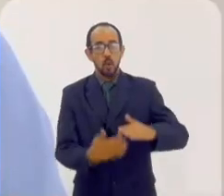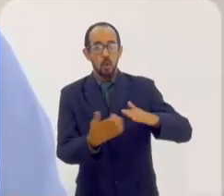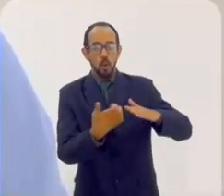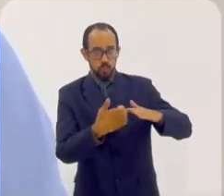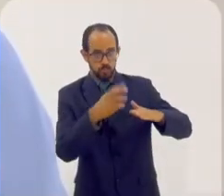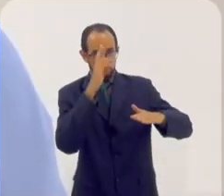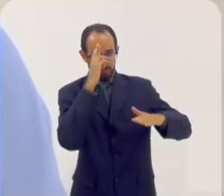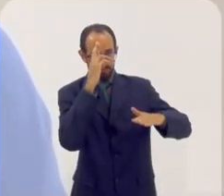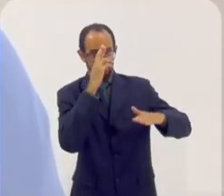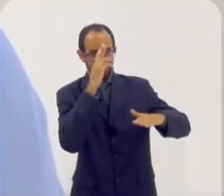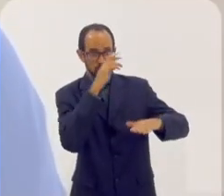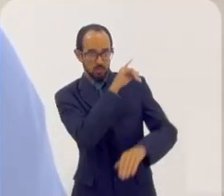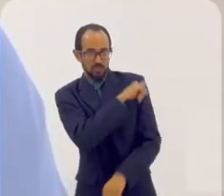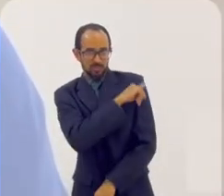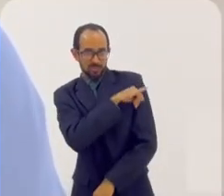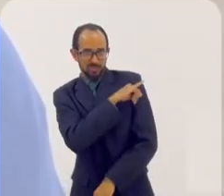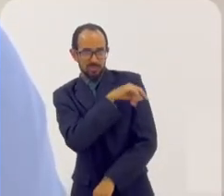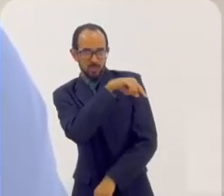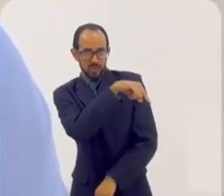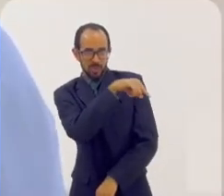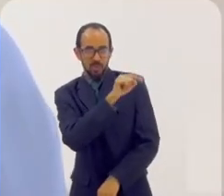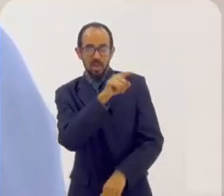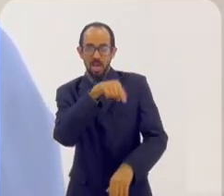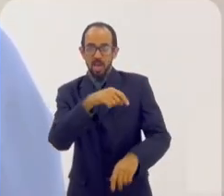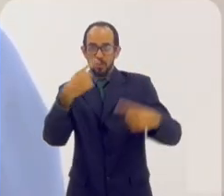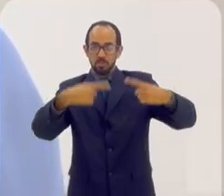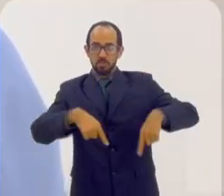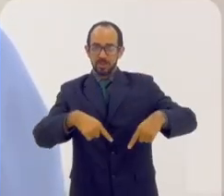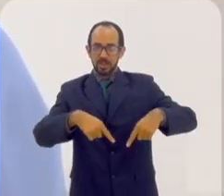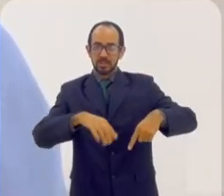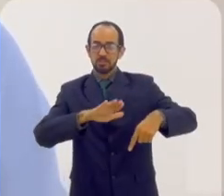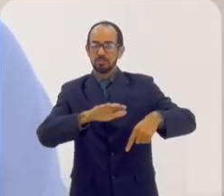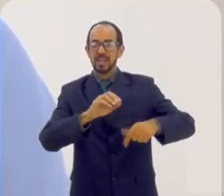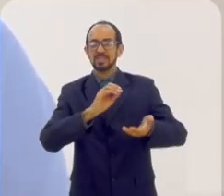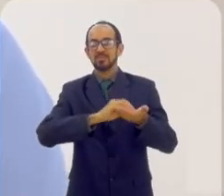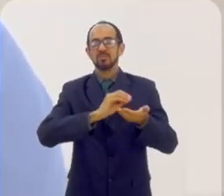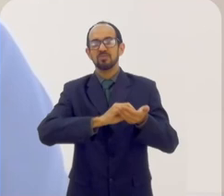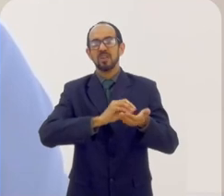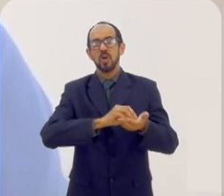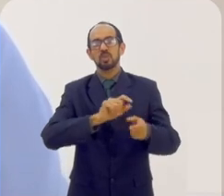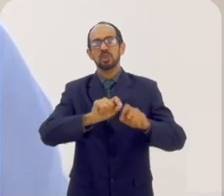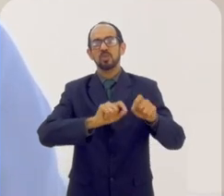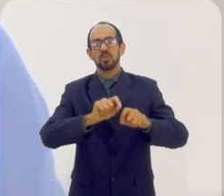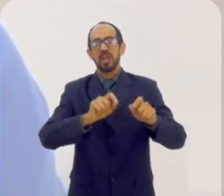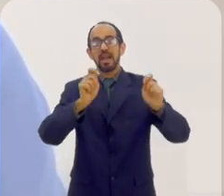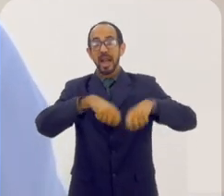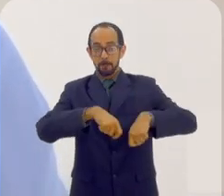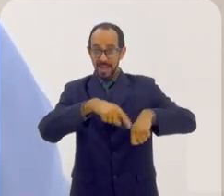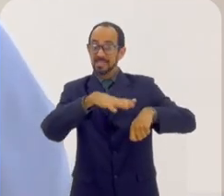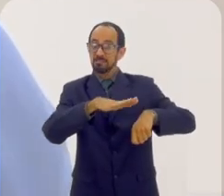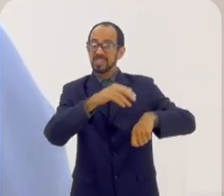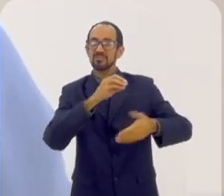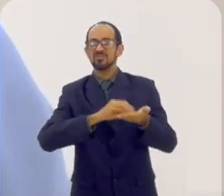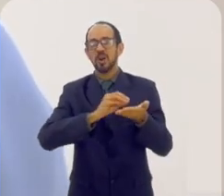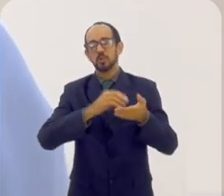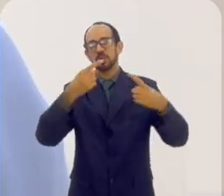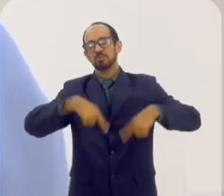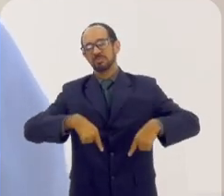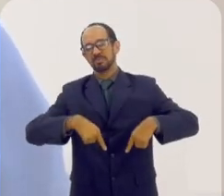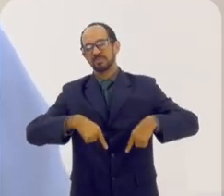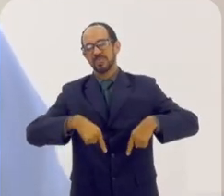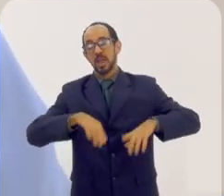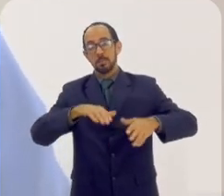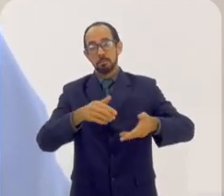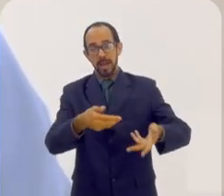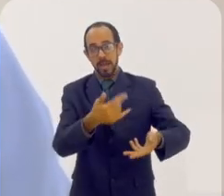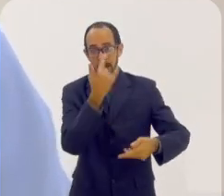o empresário Fluminense é competente mas não é competitivo e o que vai ajudar a resolver os gargalos e atrair mais